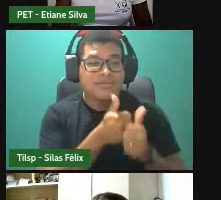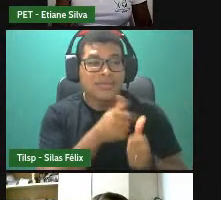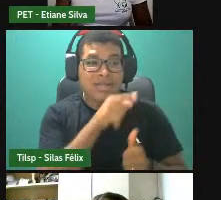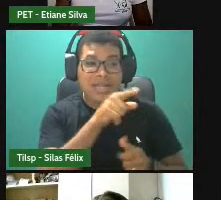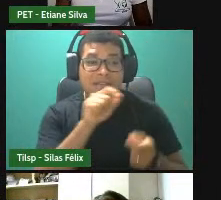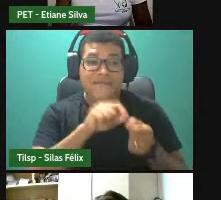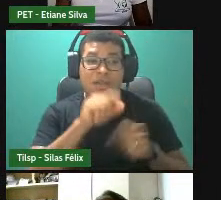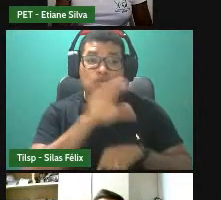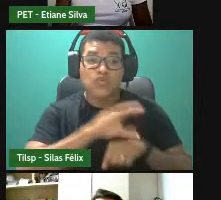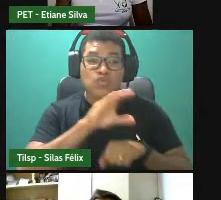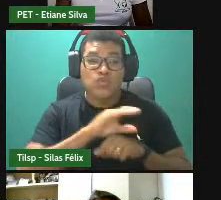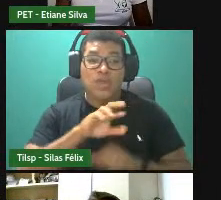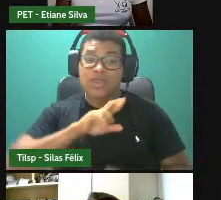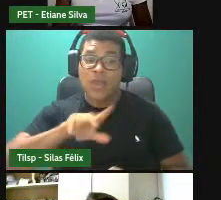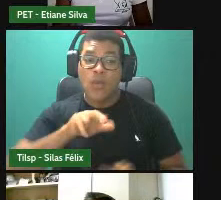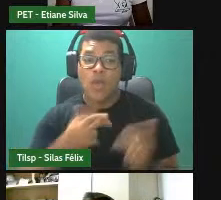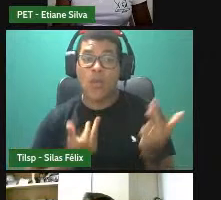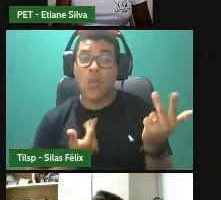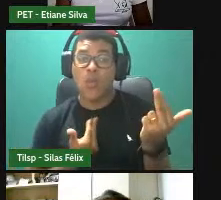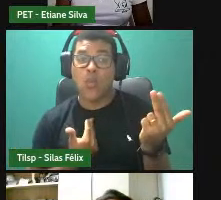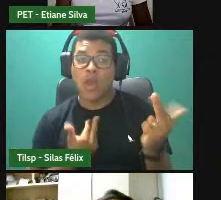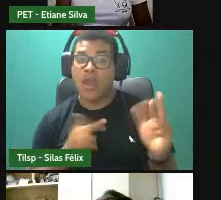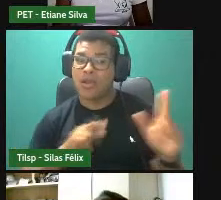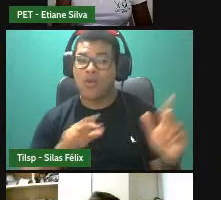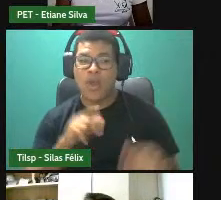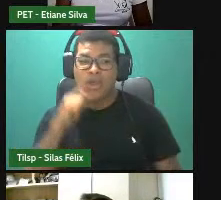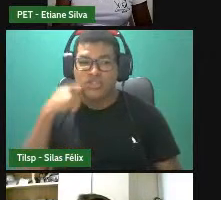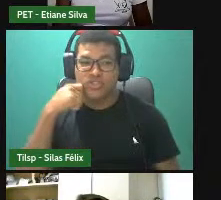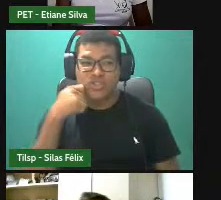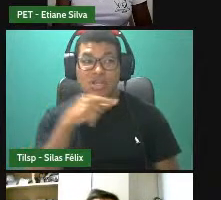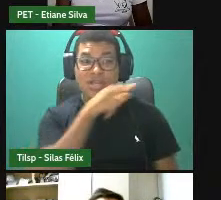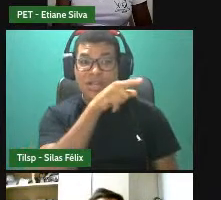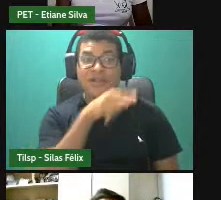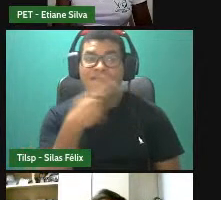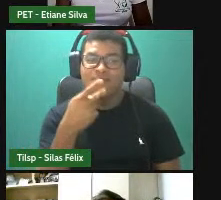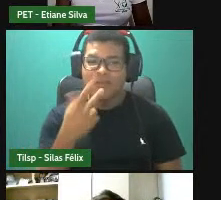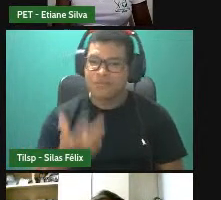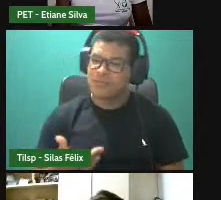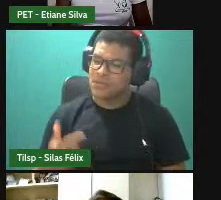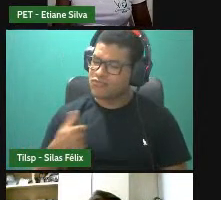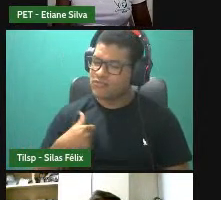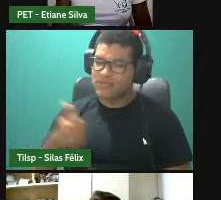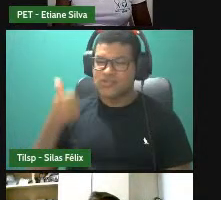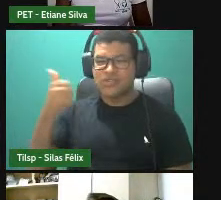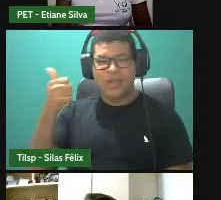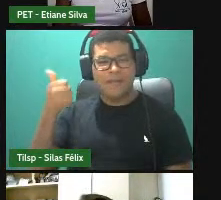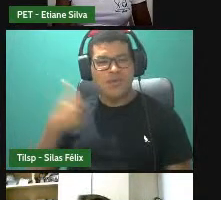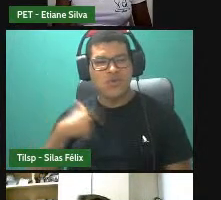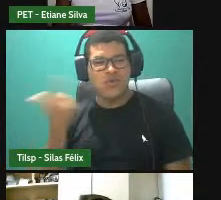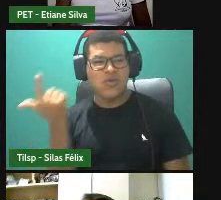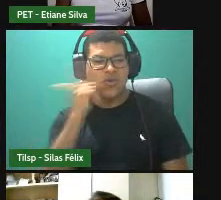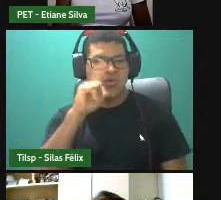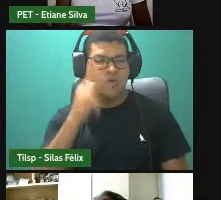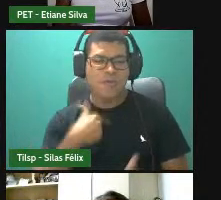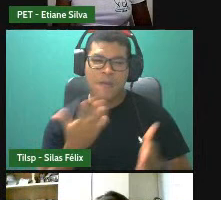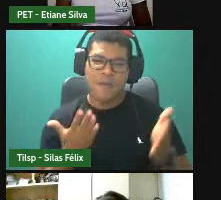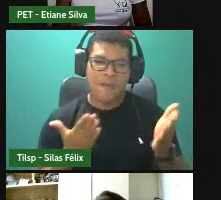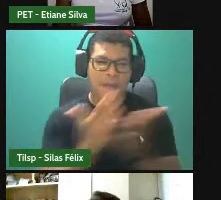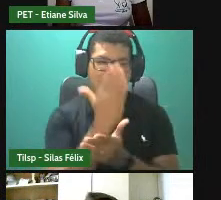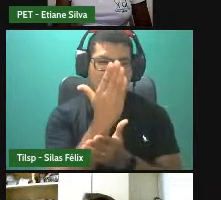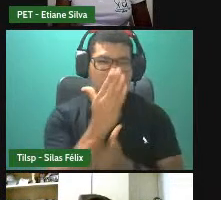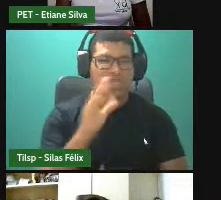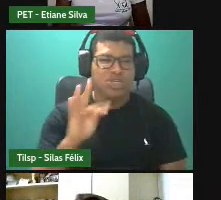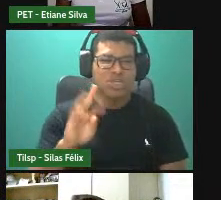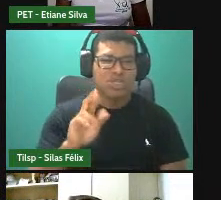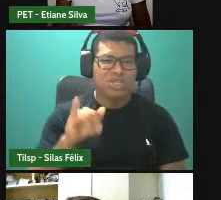não é o mesmo que o seu, que não é odontologia, e vem aquele comentário, né, que está super bem, passou num programa